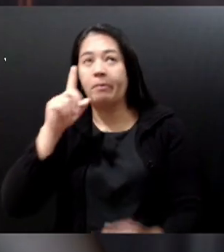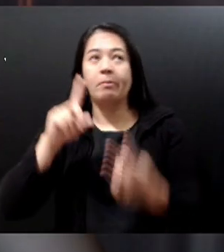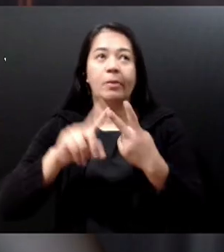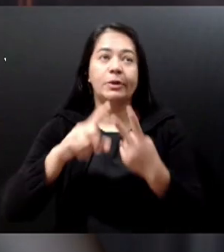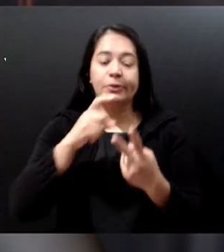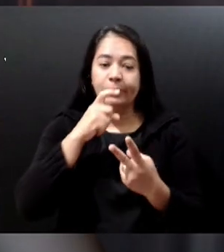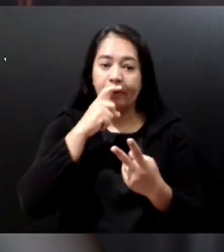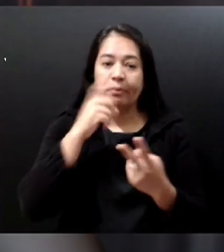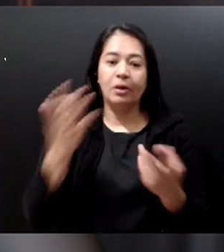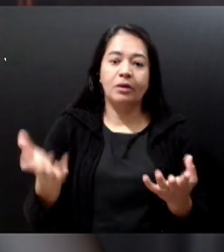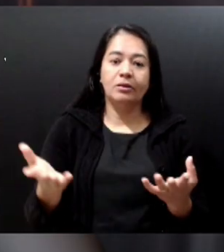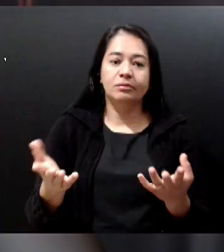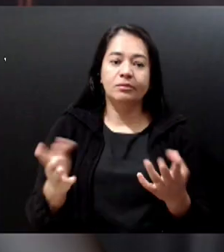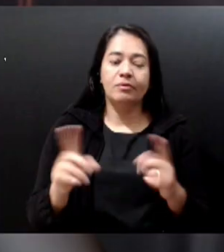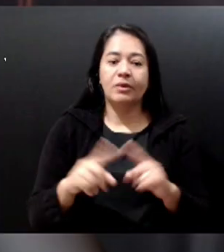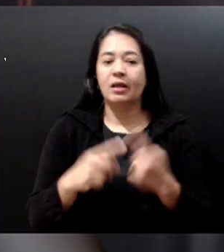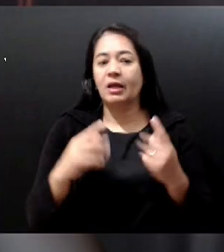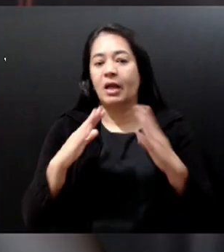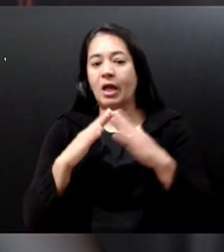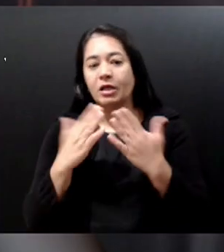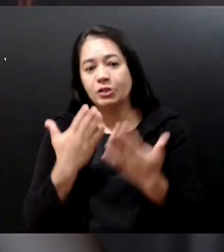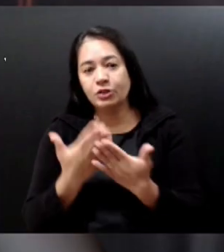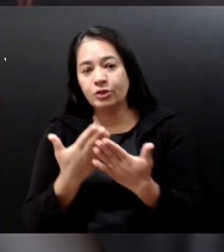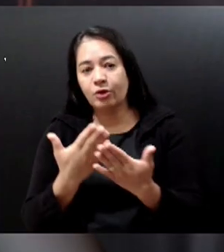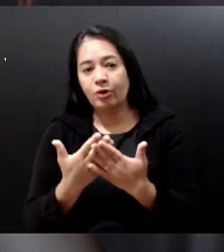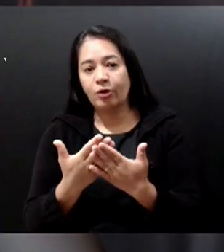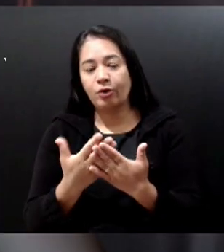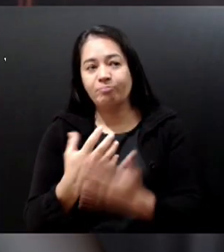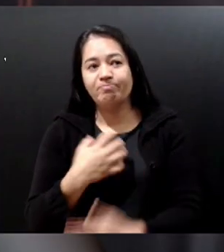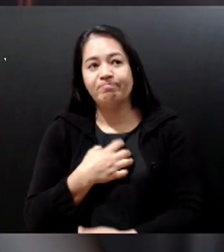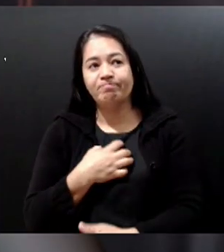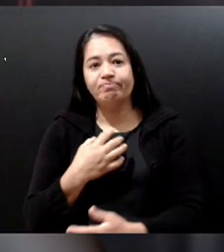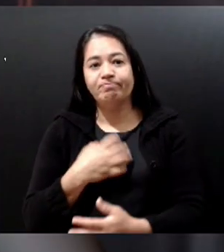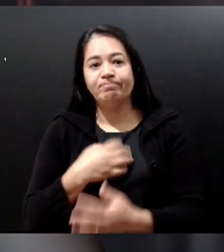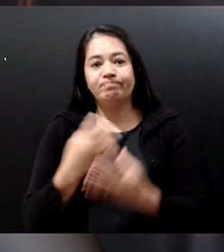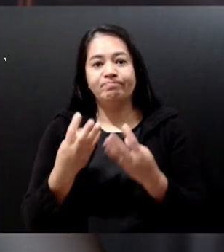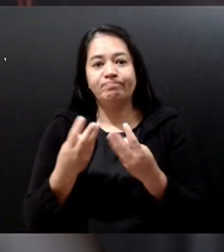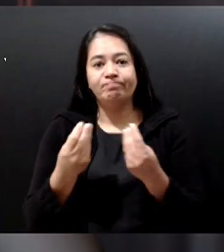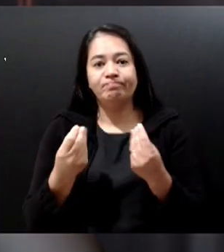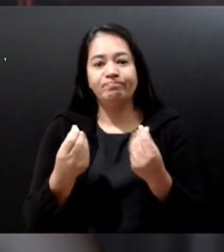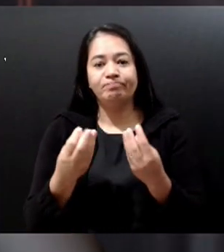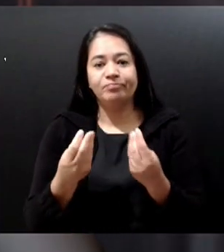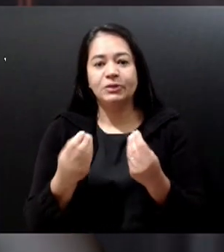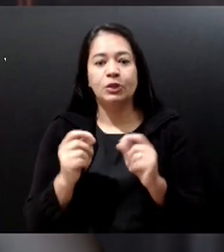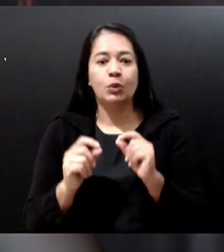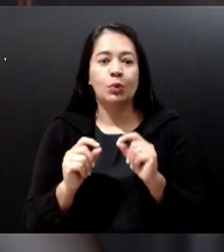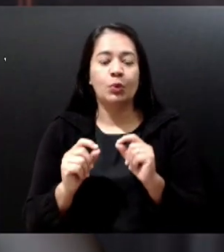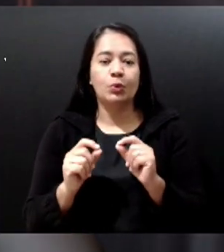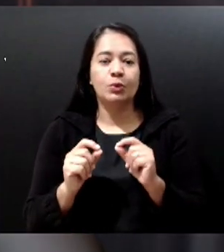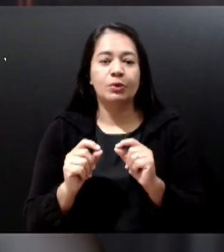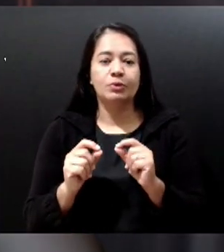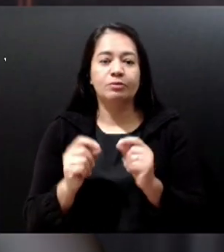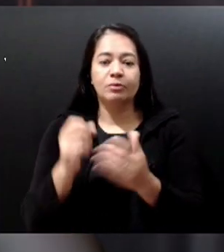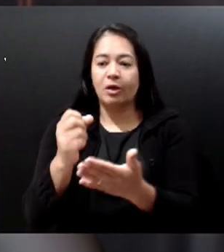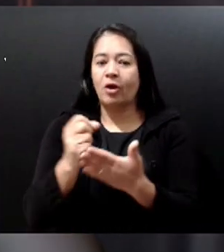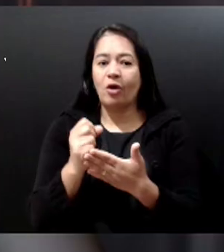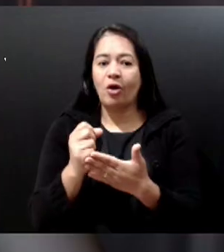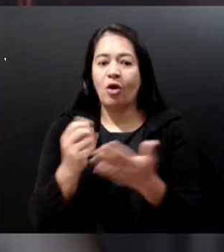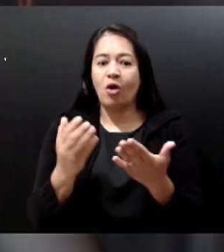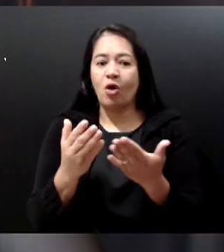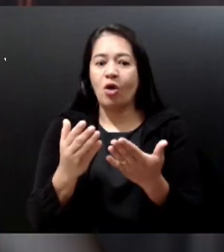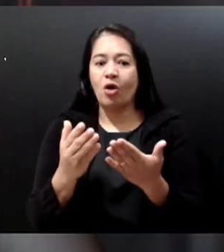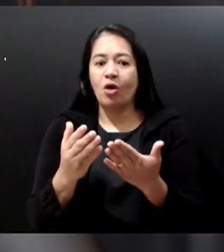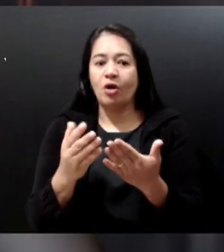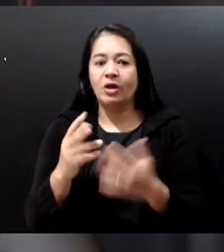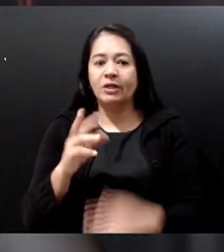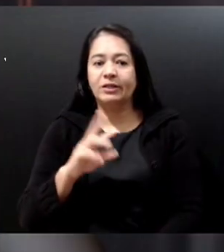não tem essa sensibilidade de trazer Olha, não é o Dia das Mães, é o dia de quem